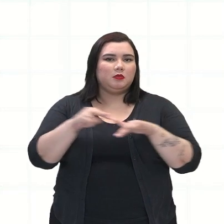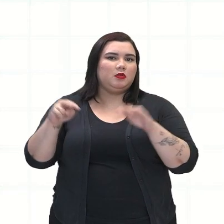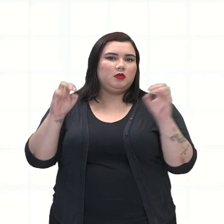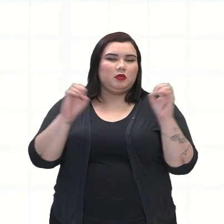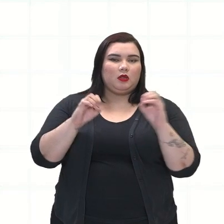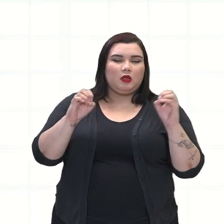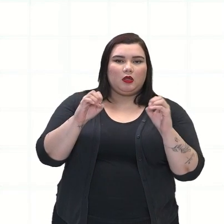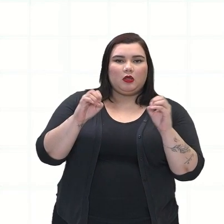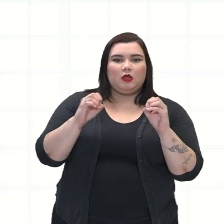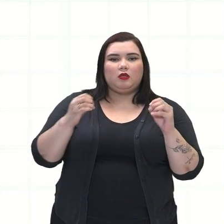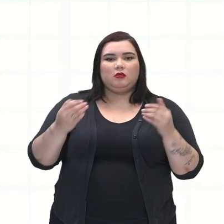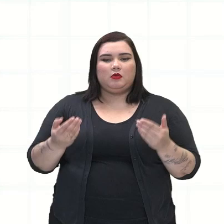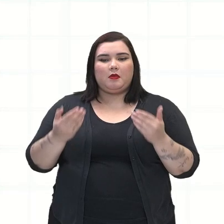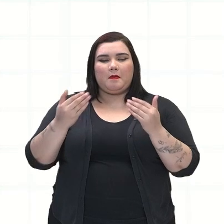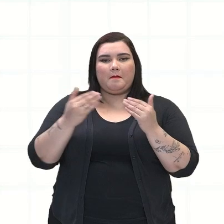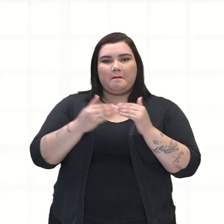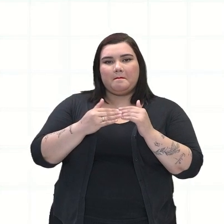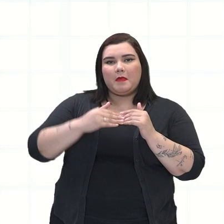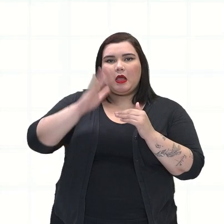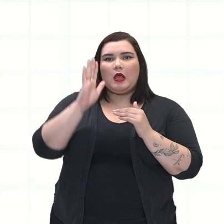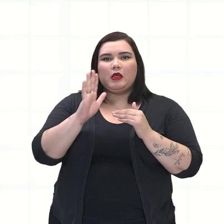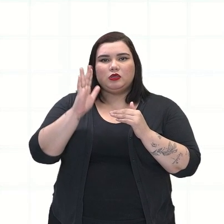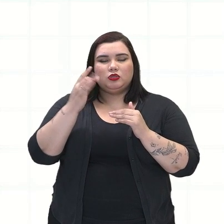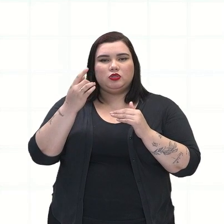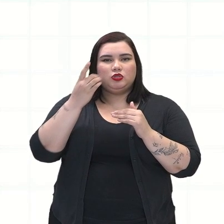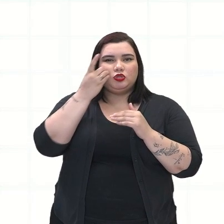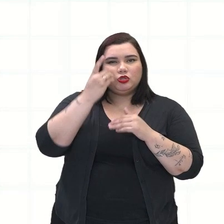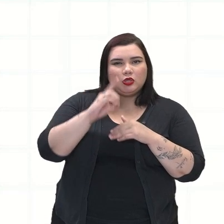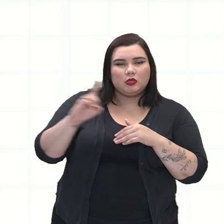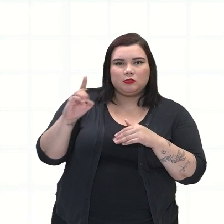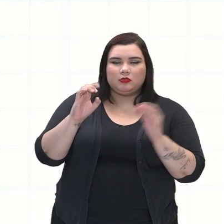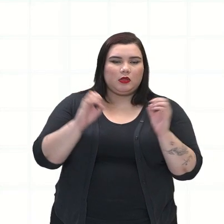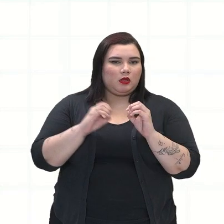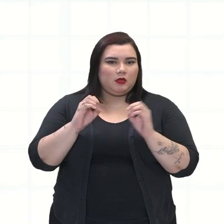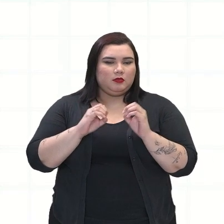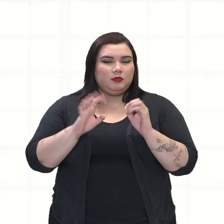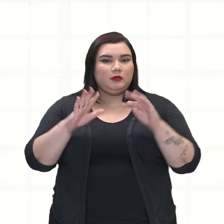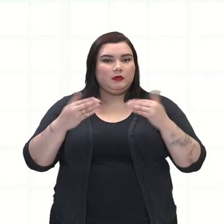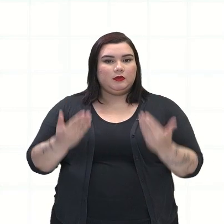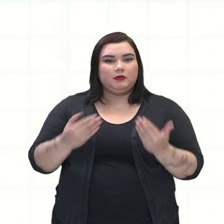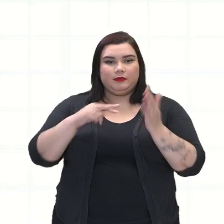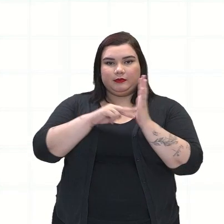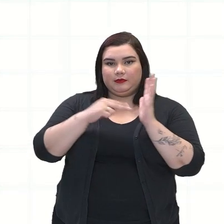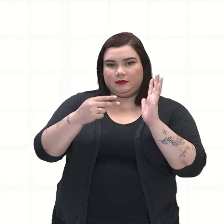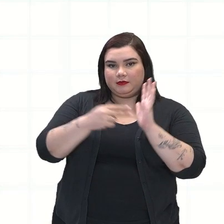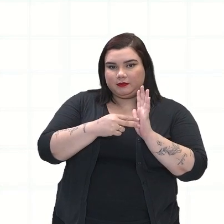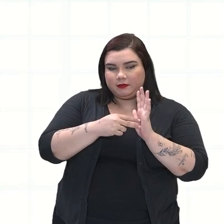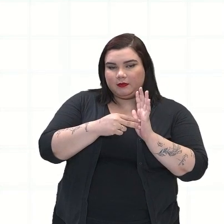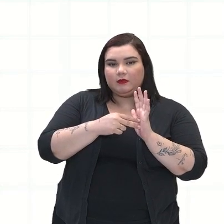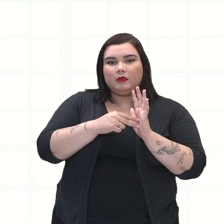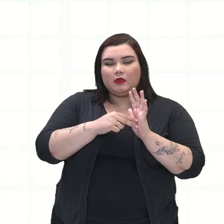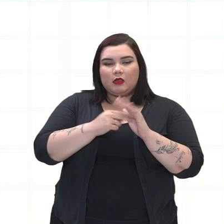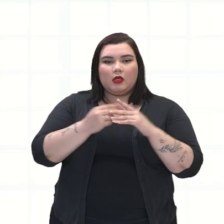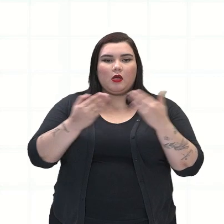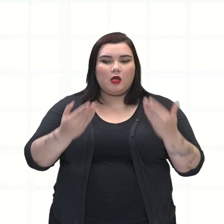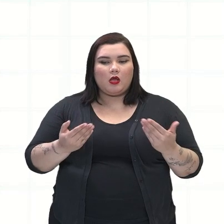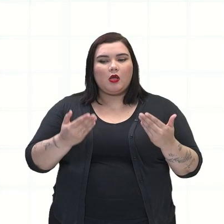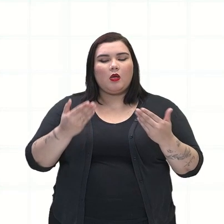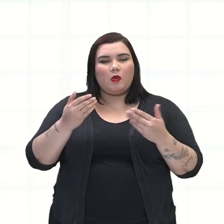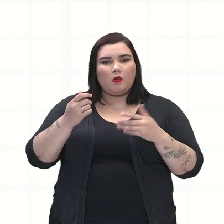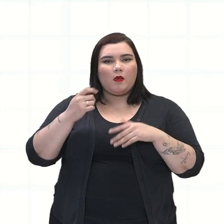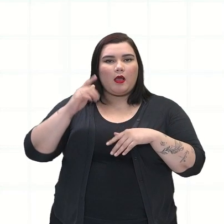semana, a maioria dos dias, né? Então, quer dizer que na maior parte do tempo ela é uma